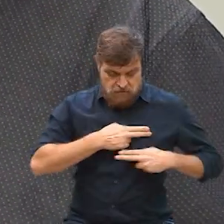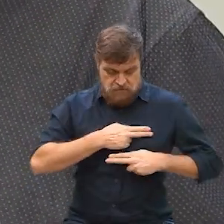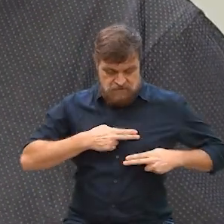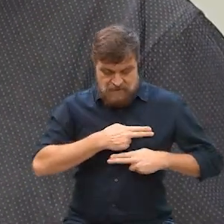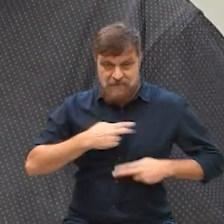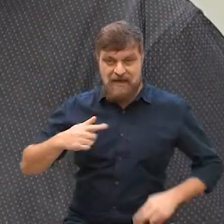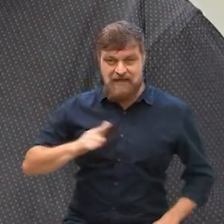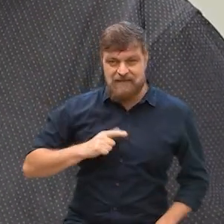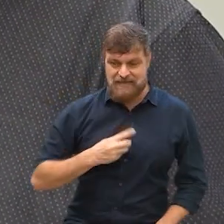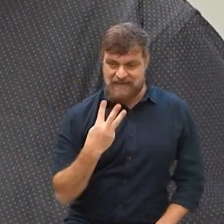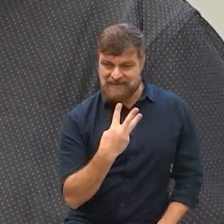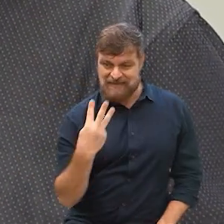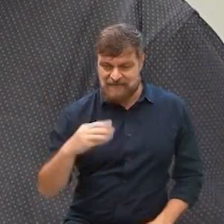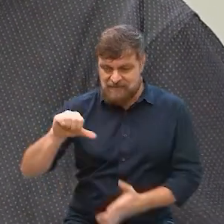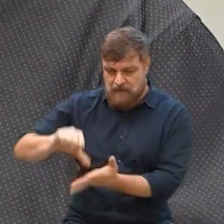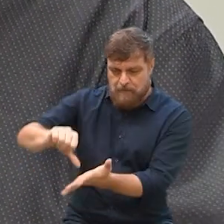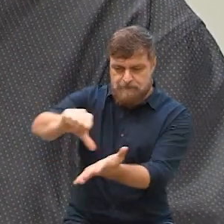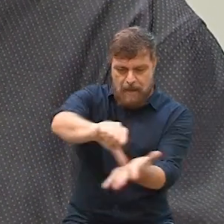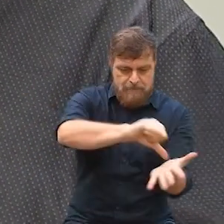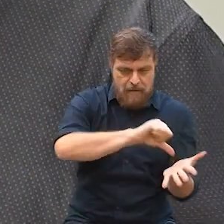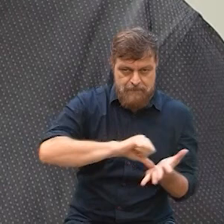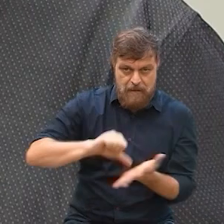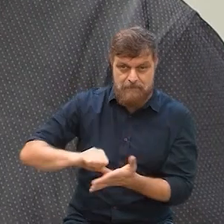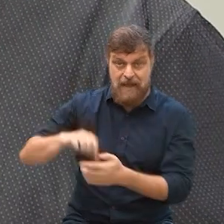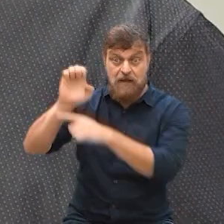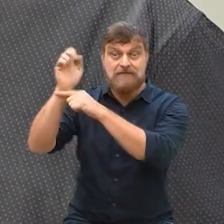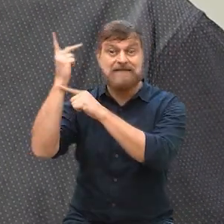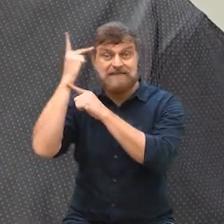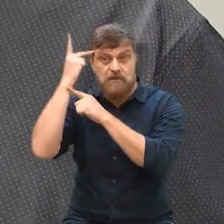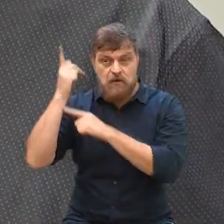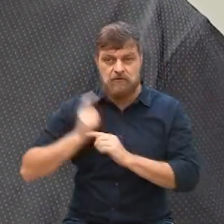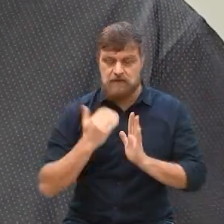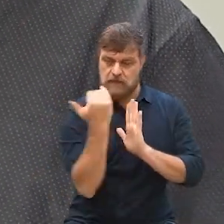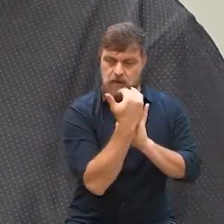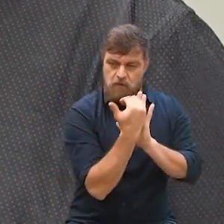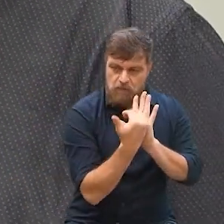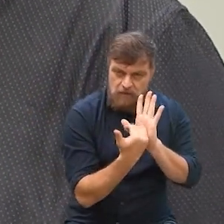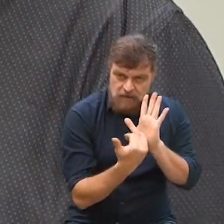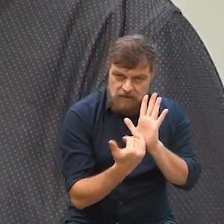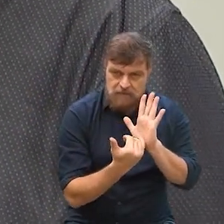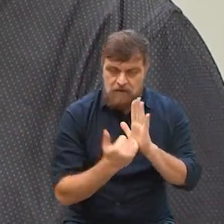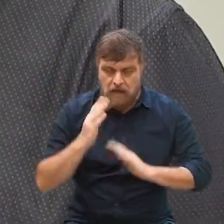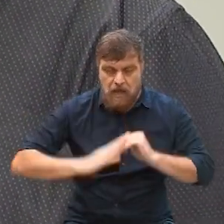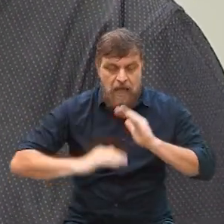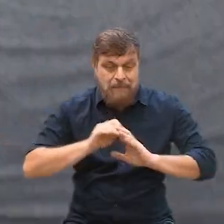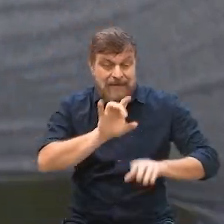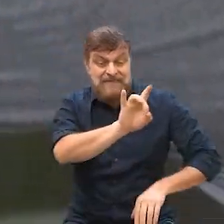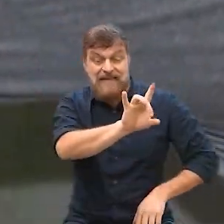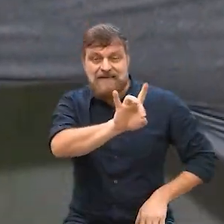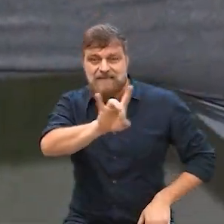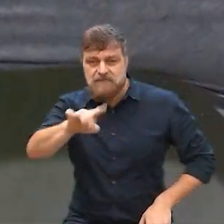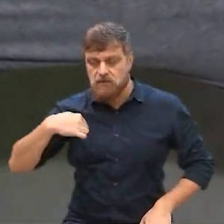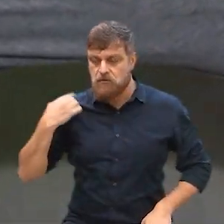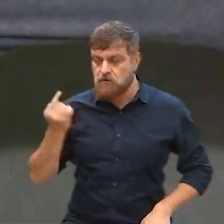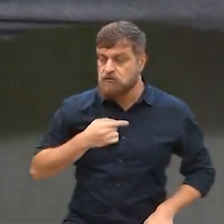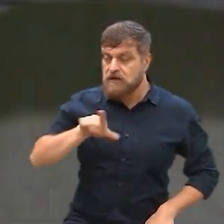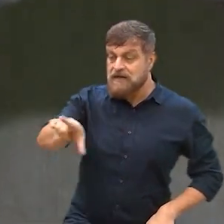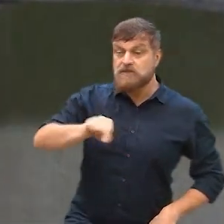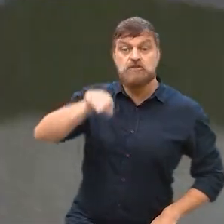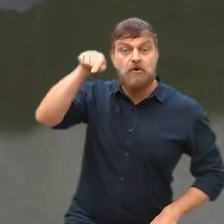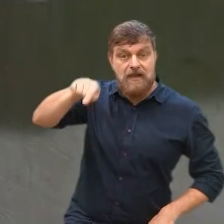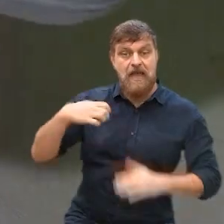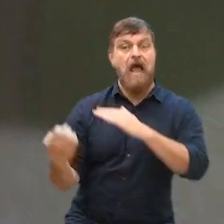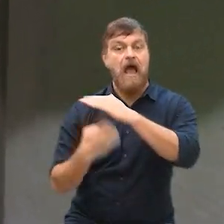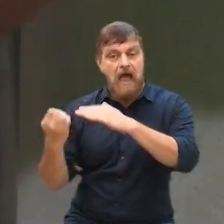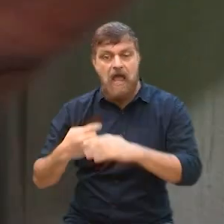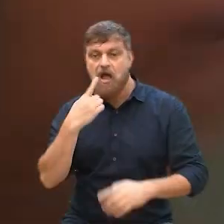nós temos 33 no estado de São Paulo, tem o programa e vão ter as ações específicas para essa seleção. Nós sabemos que a inovação está